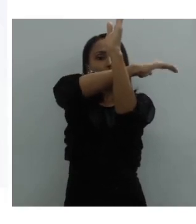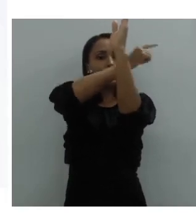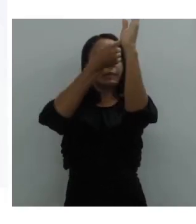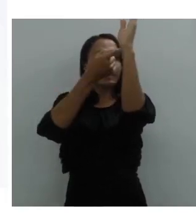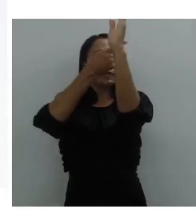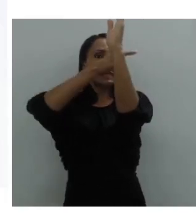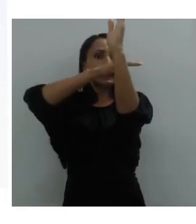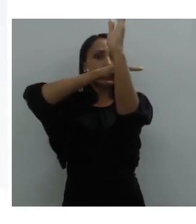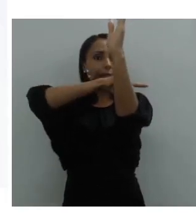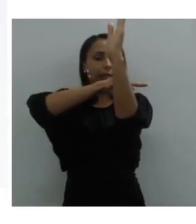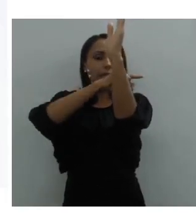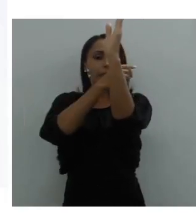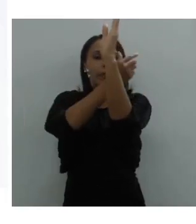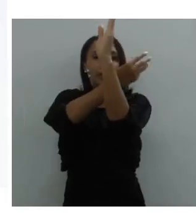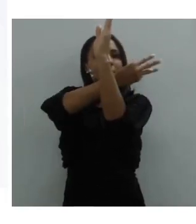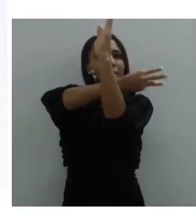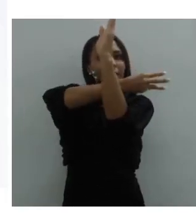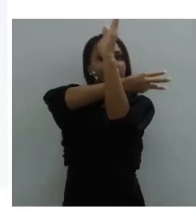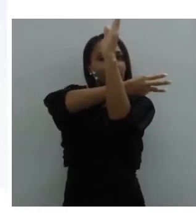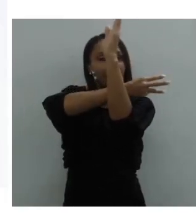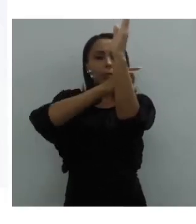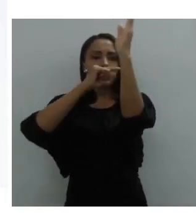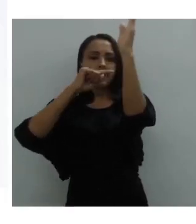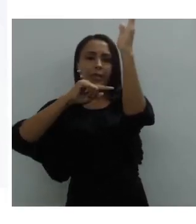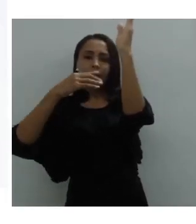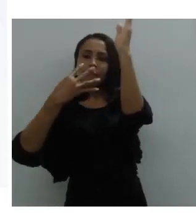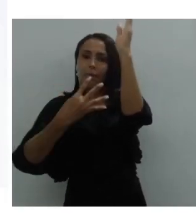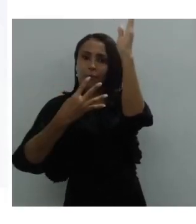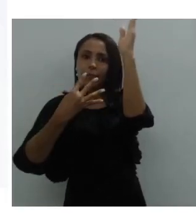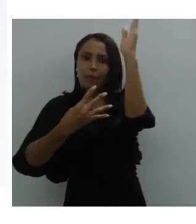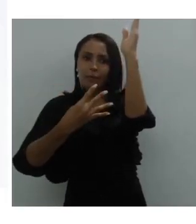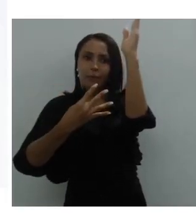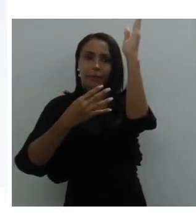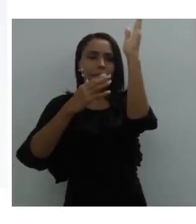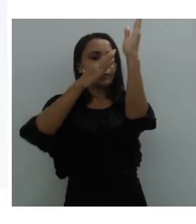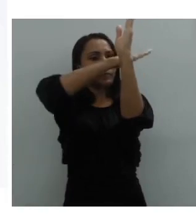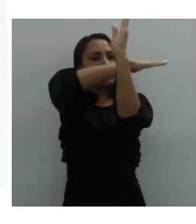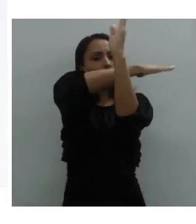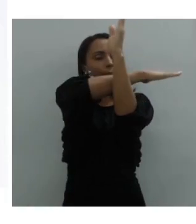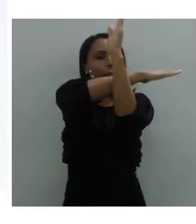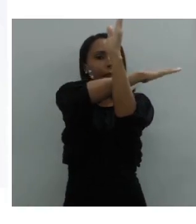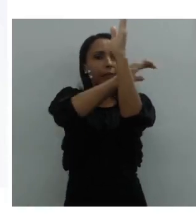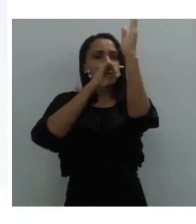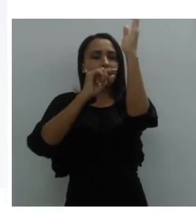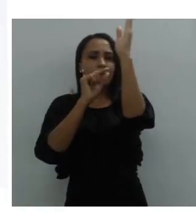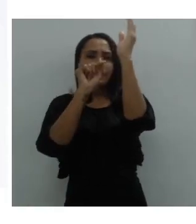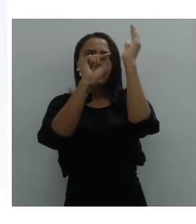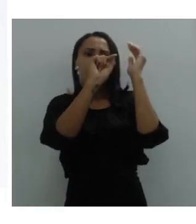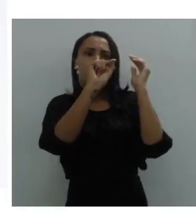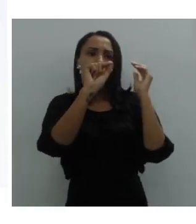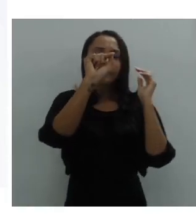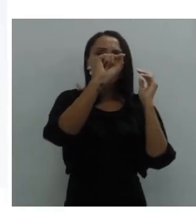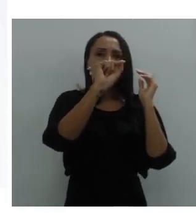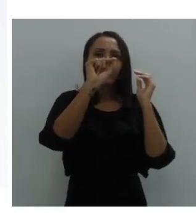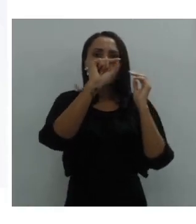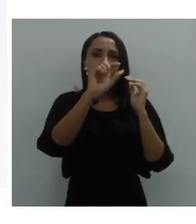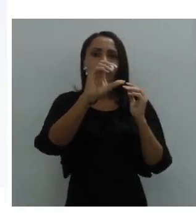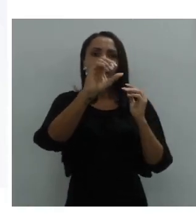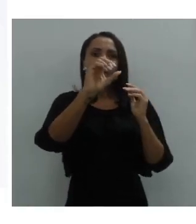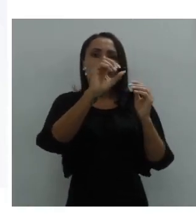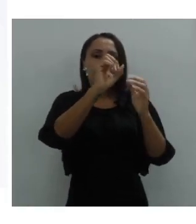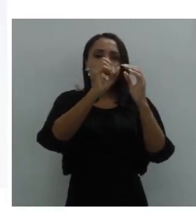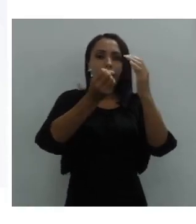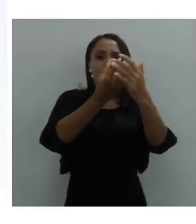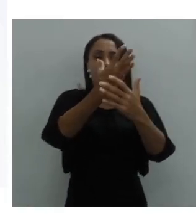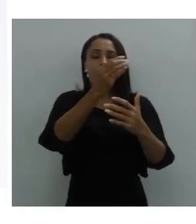descendo, do lado esquerdo para cá, terceiro quadrante, para aqui, quarto quadrante. E no centro, justamente, a gente chama de origem, que forma